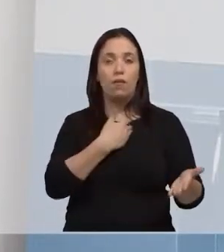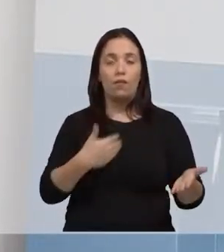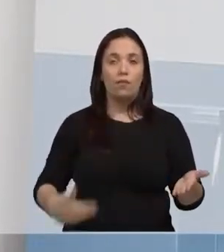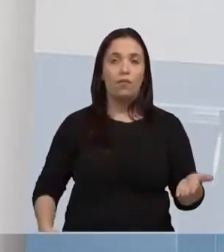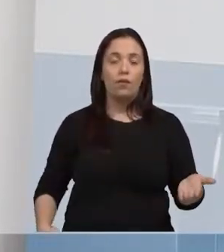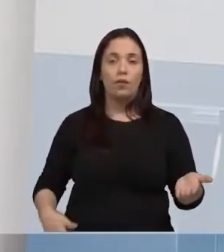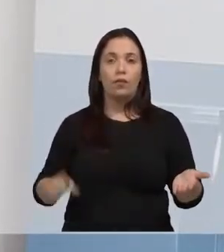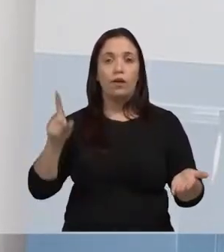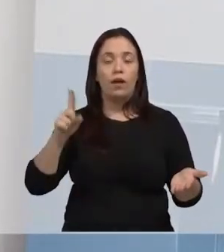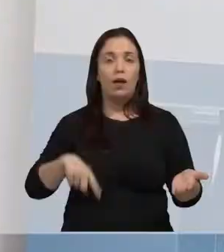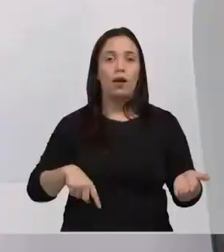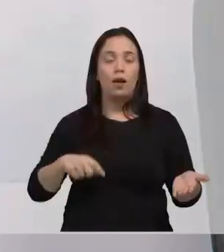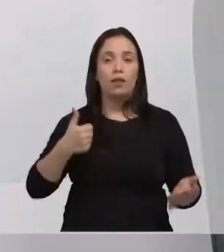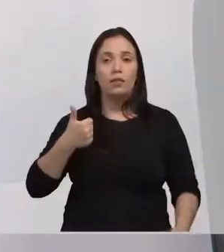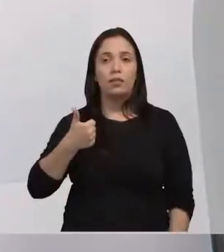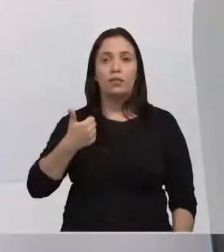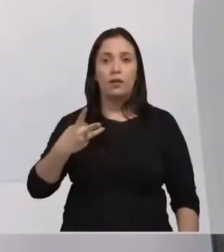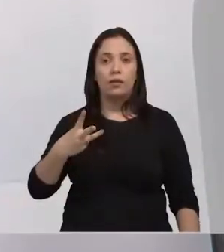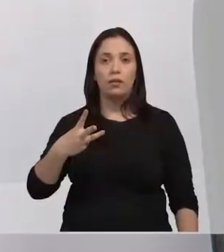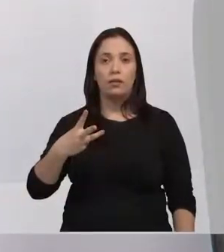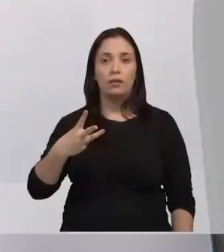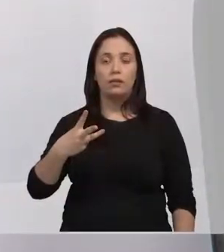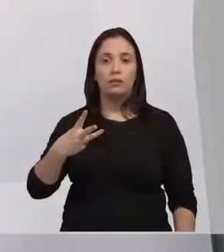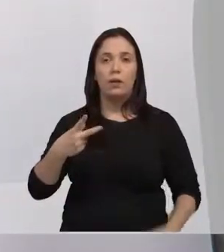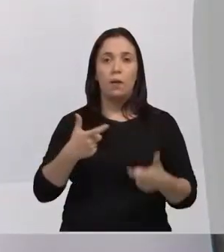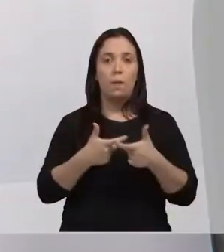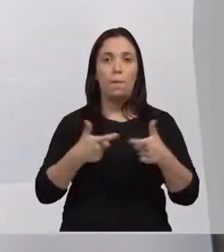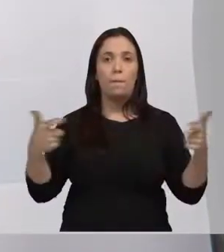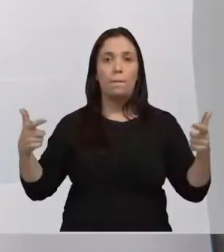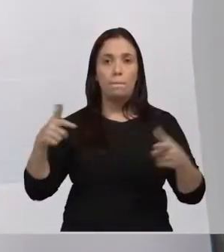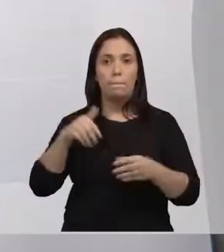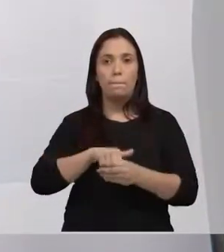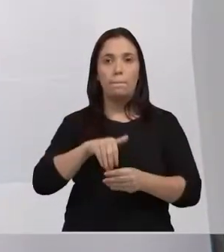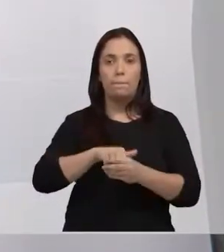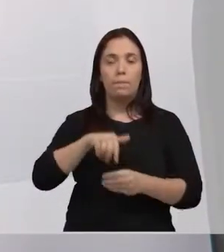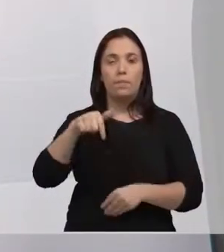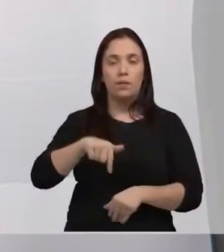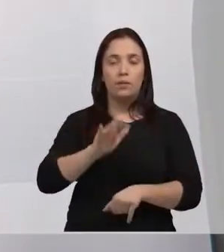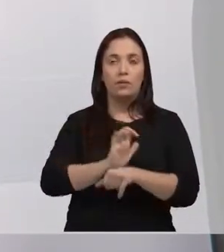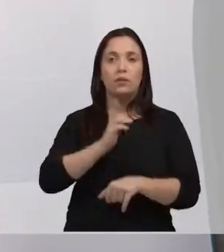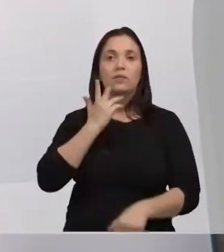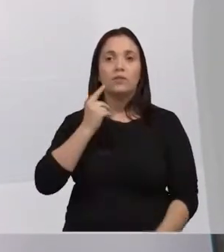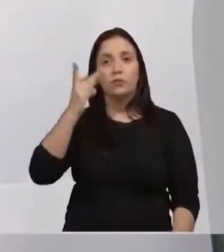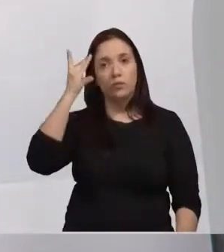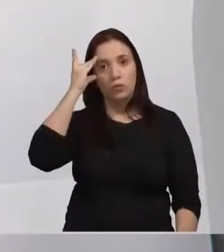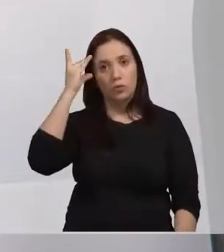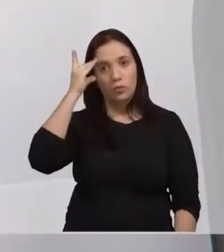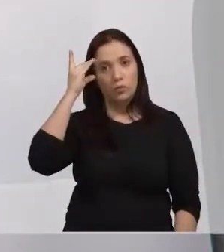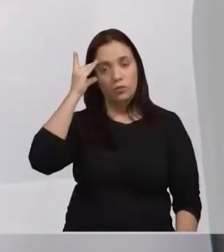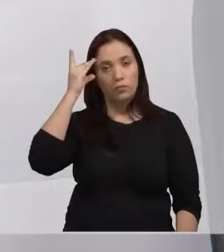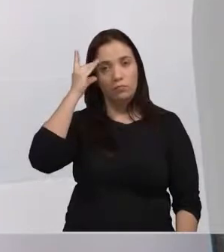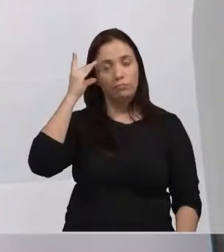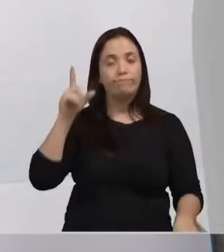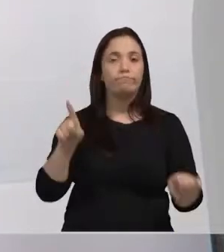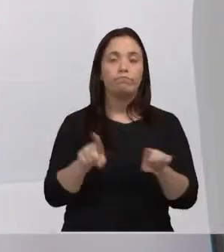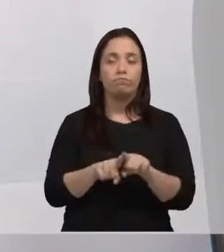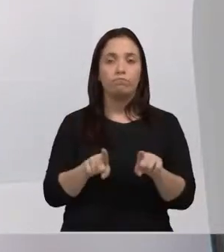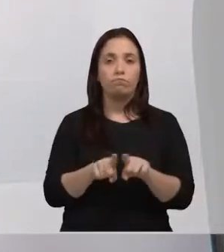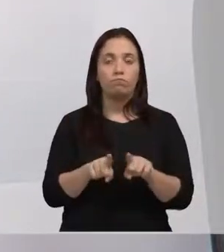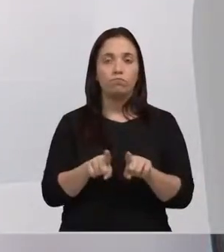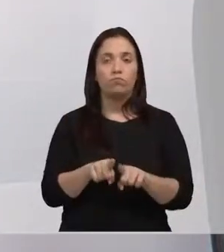naquela época, o número 13 tinha maioria dos votos no estado do Ceará. Isso. Tanto Dilma Rousseff